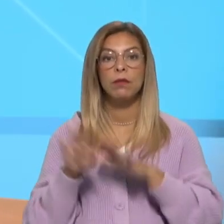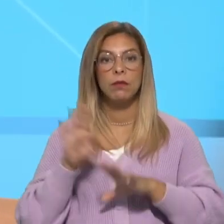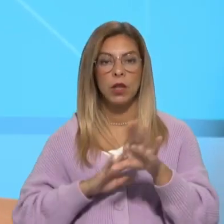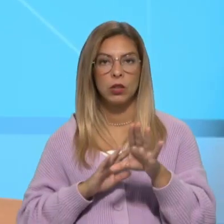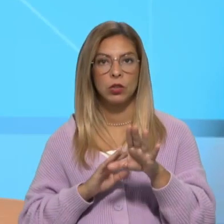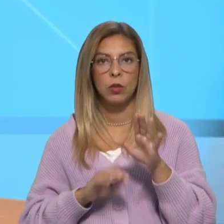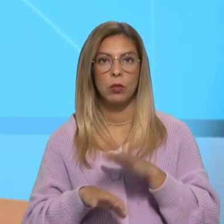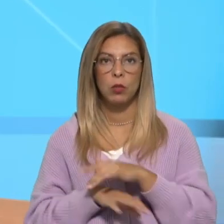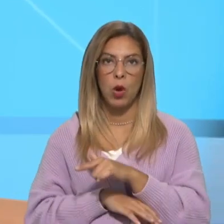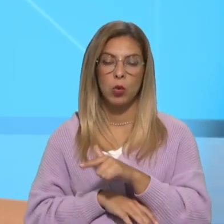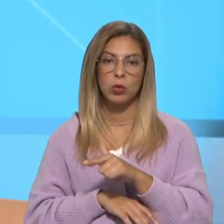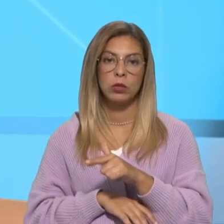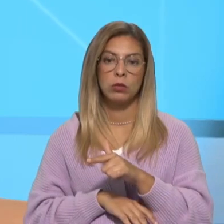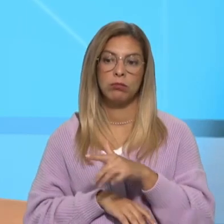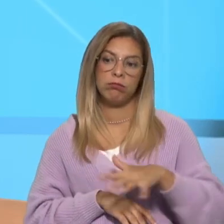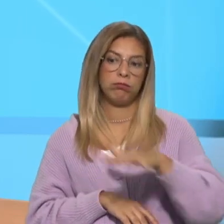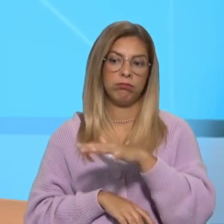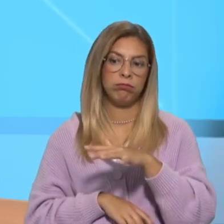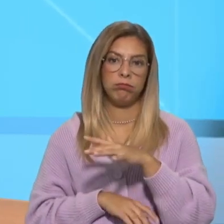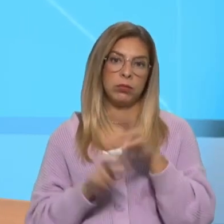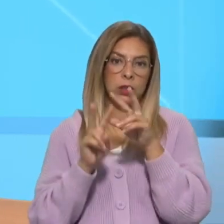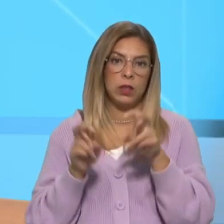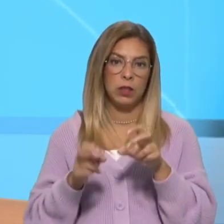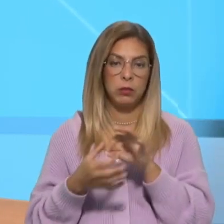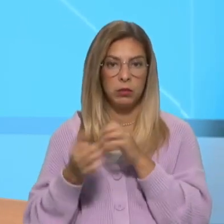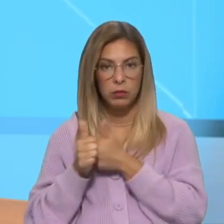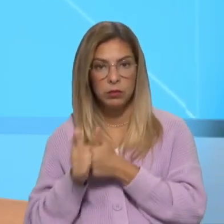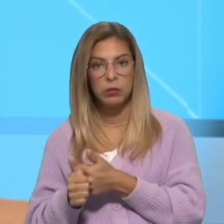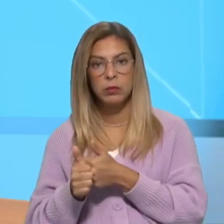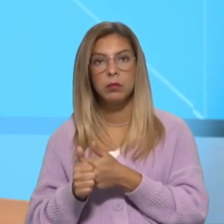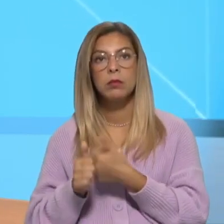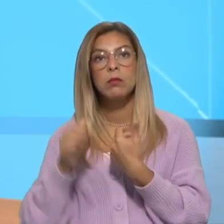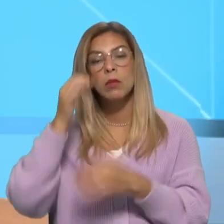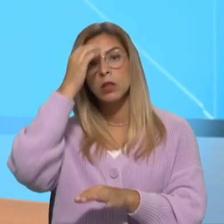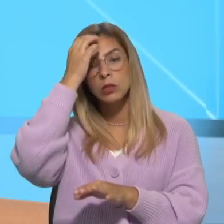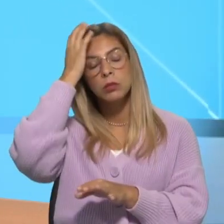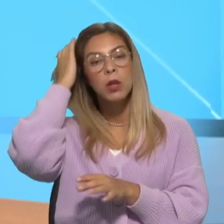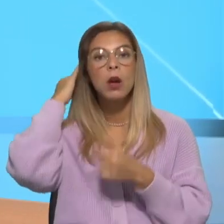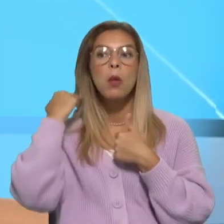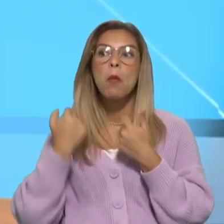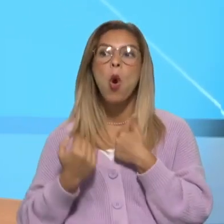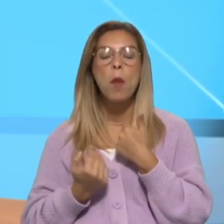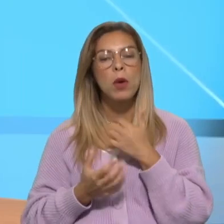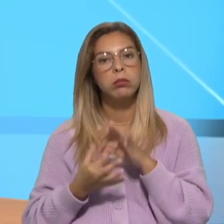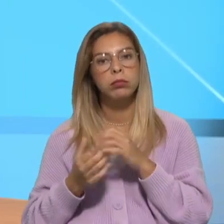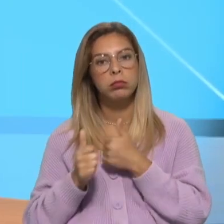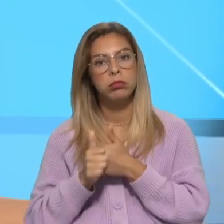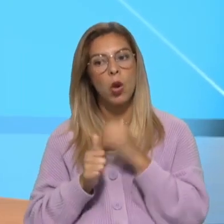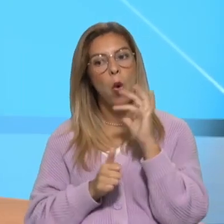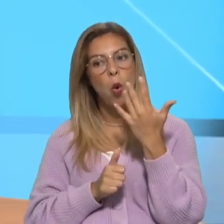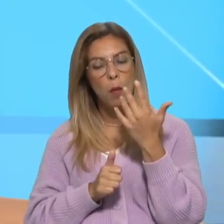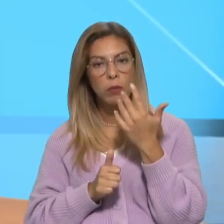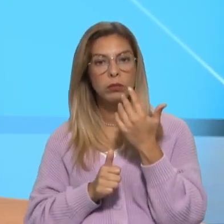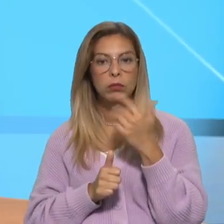de uma teorização sobre o assunto, como também era afirmado, mas a partir de uma experiência muito própria, de acompanhamento de